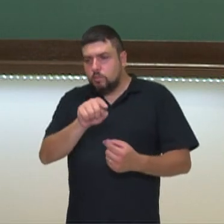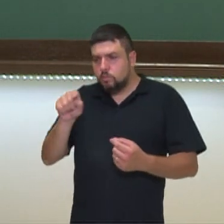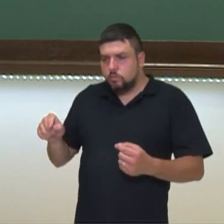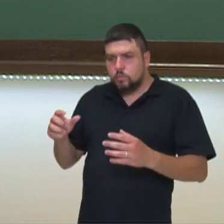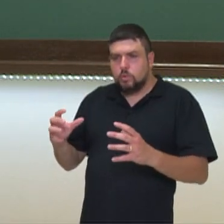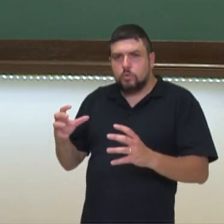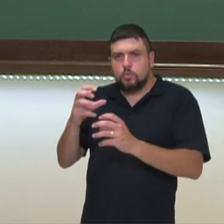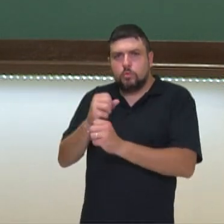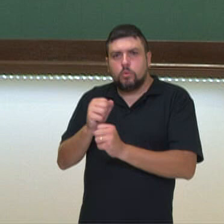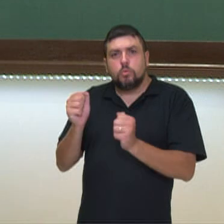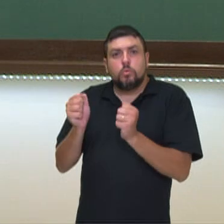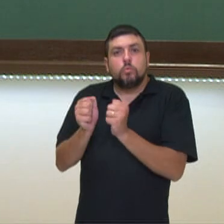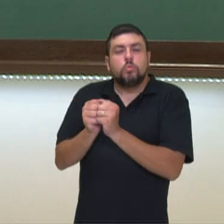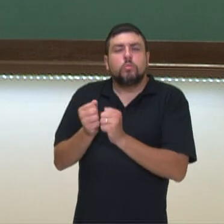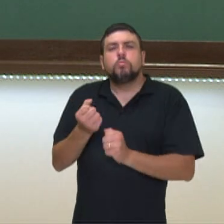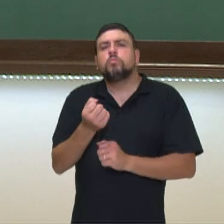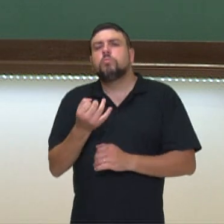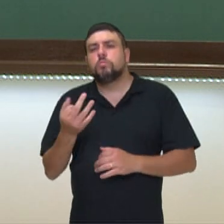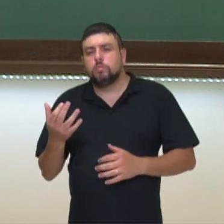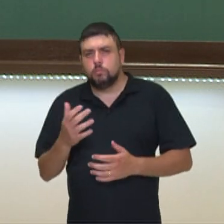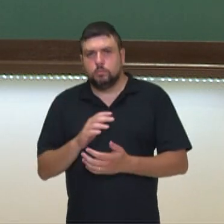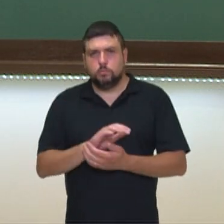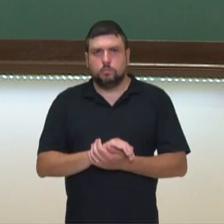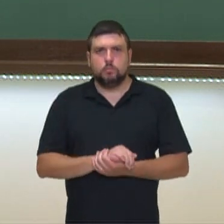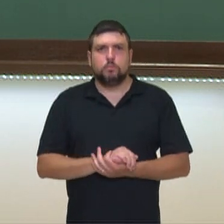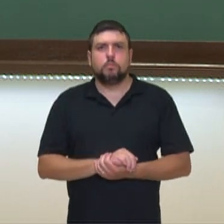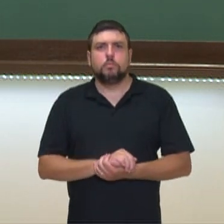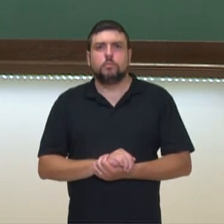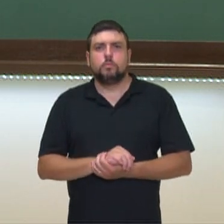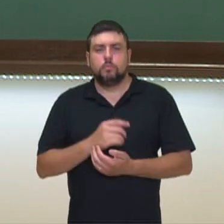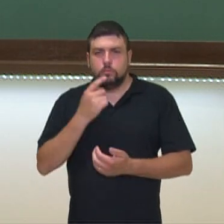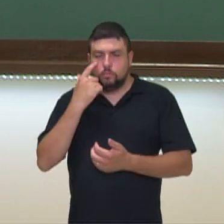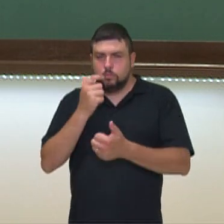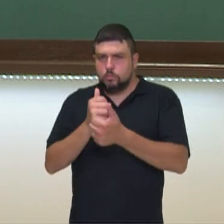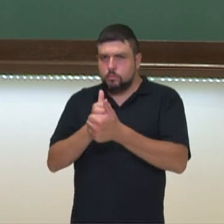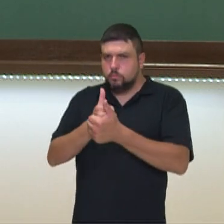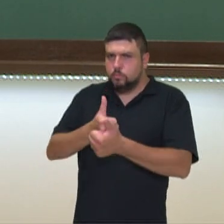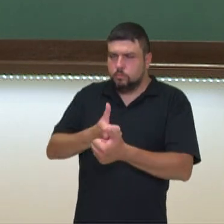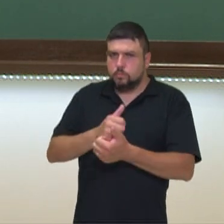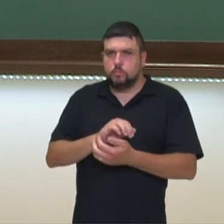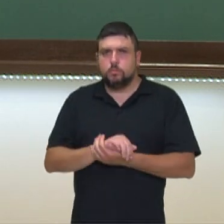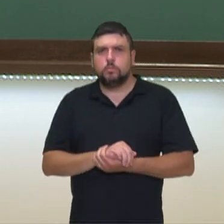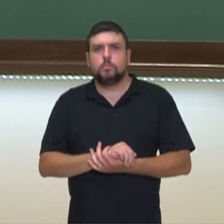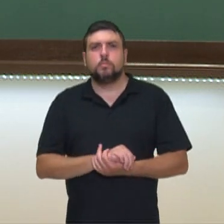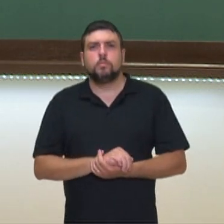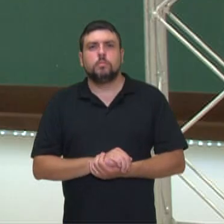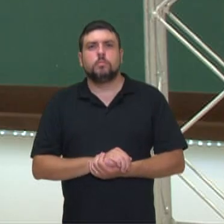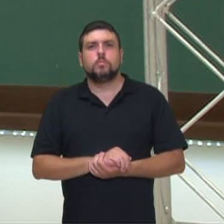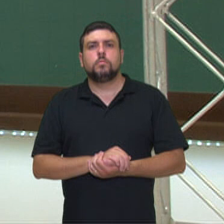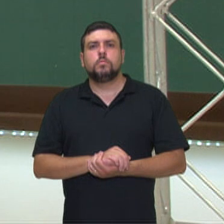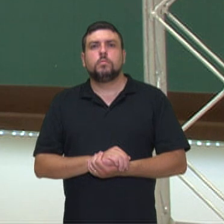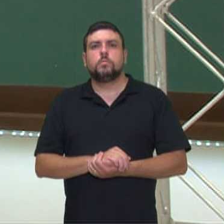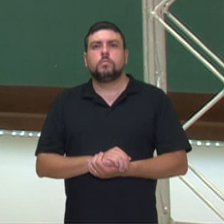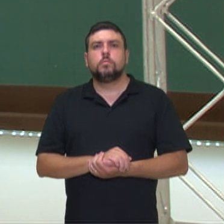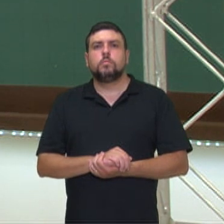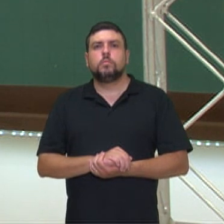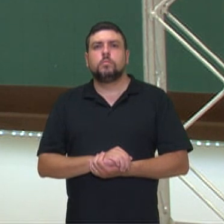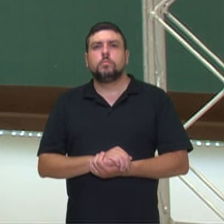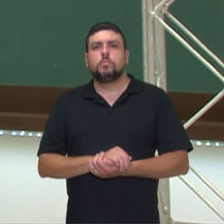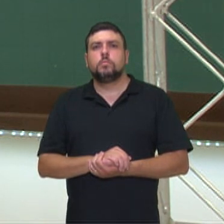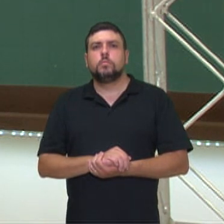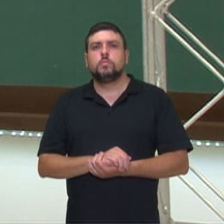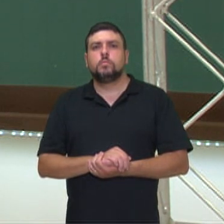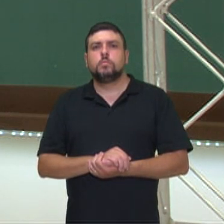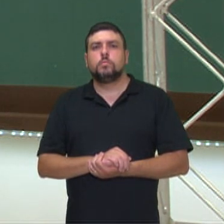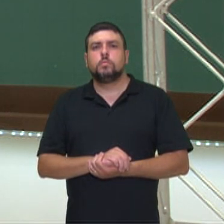juntas. Então, dá uma conferida comigo. Ó. Então, você tem lá 2/5 de uma, né? E 1/4 da